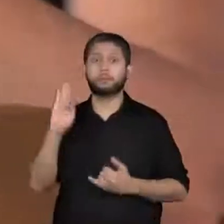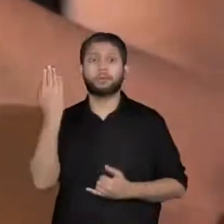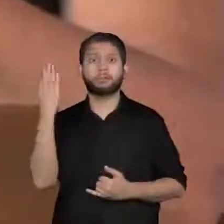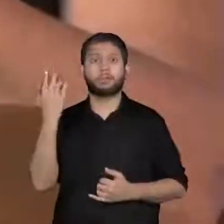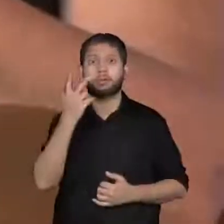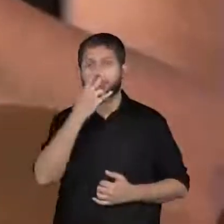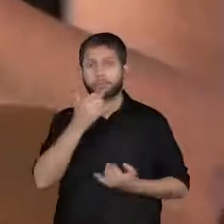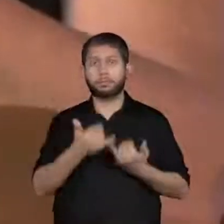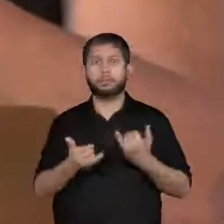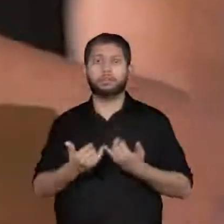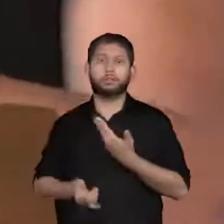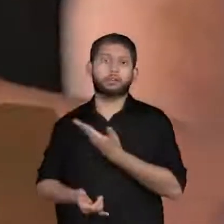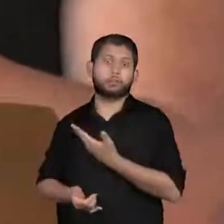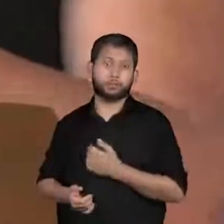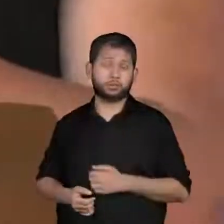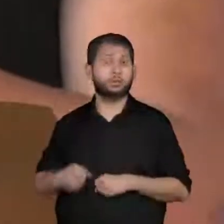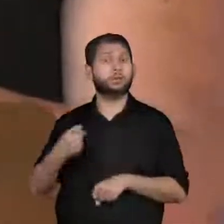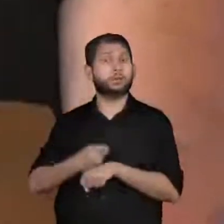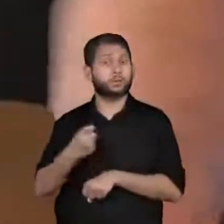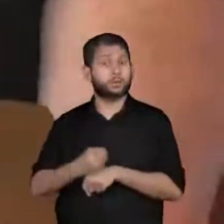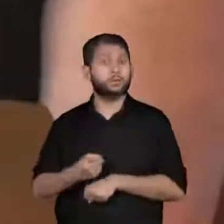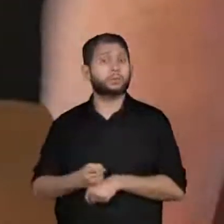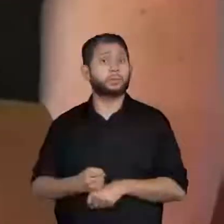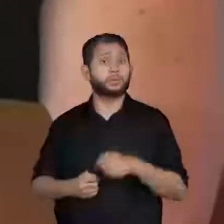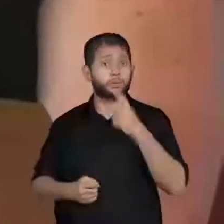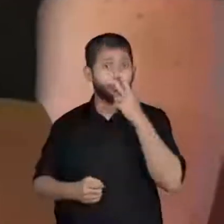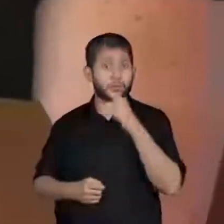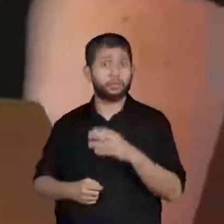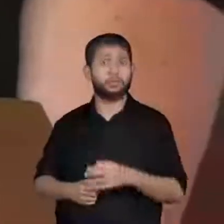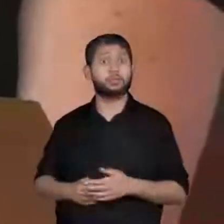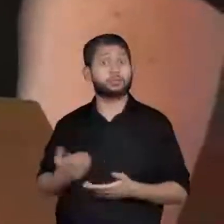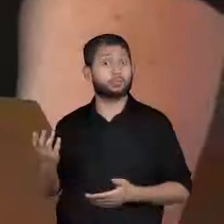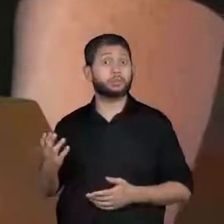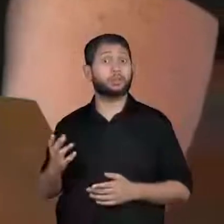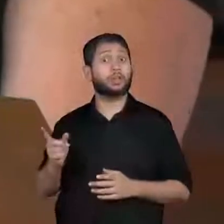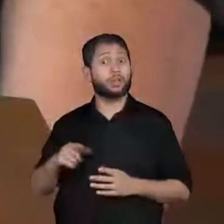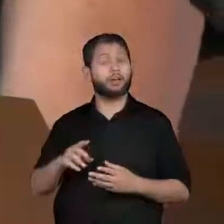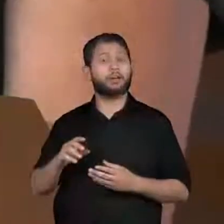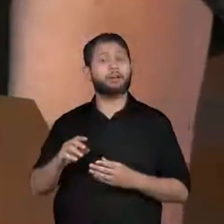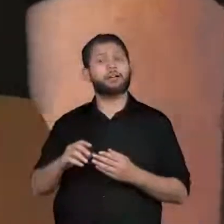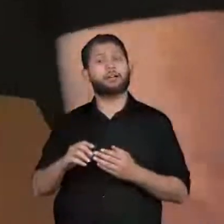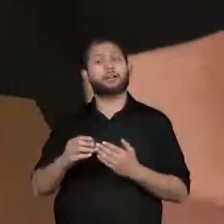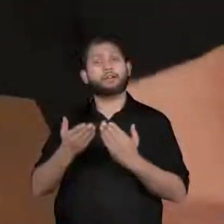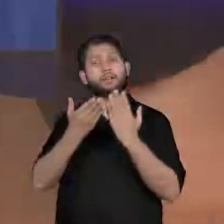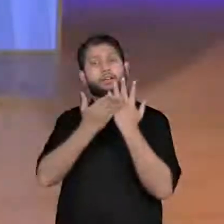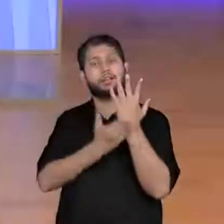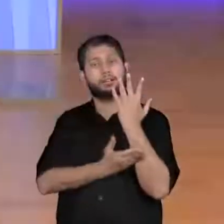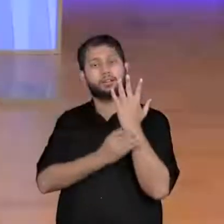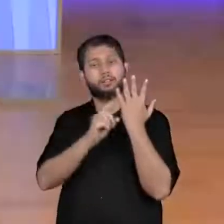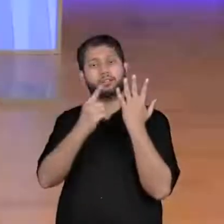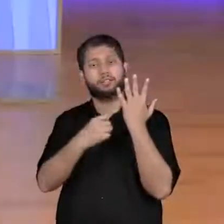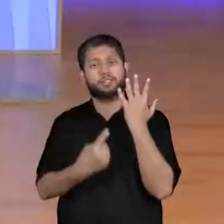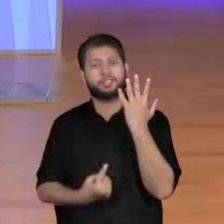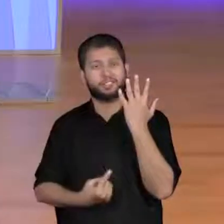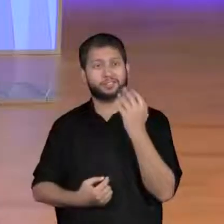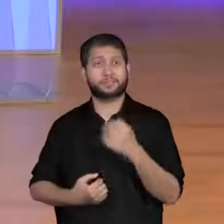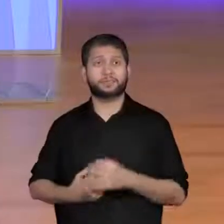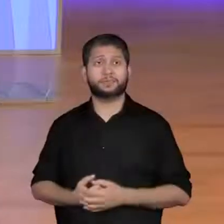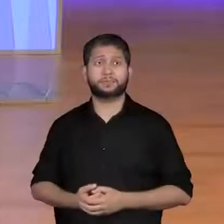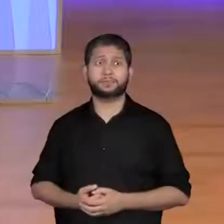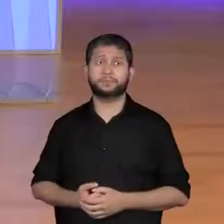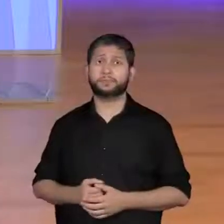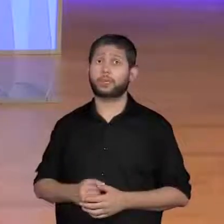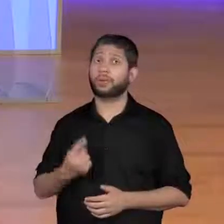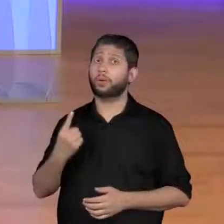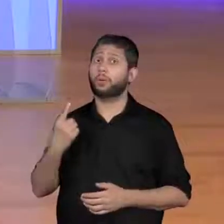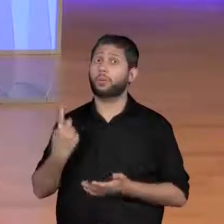Você pega que assim, legal. É bem firme. Parece madeira, mas não é. São cascas das vargens, tá bom? Uhum. Então, esse aqui você